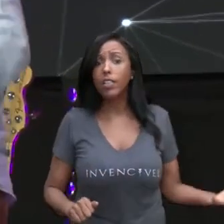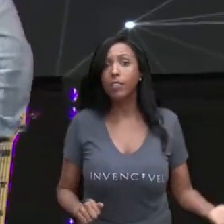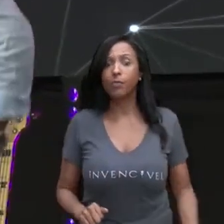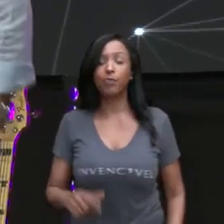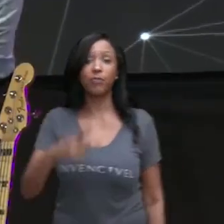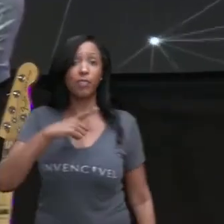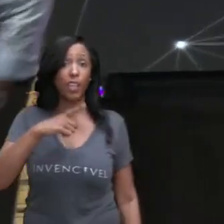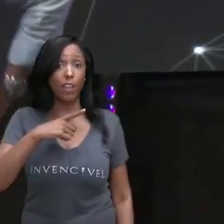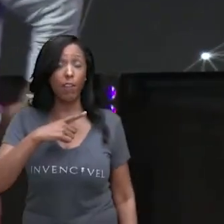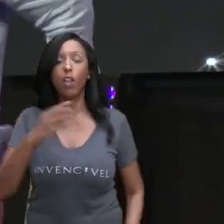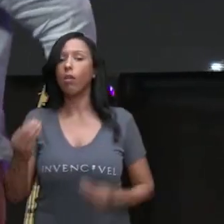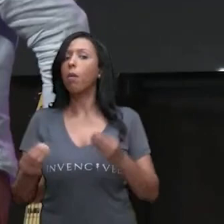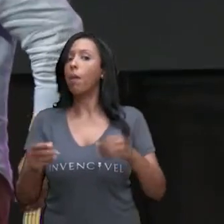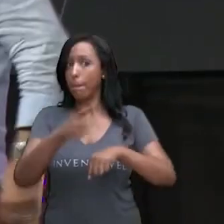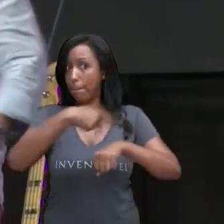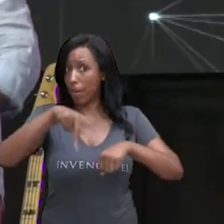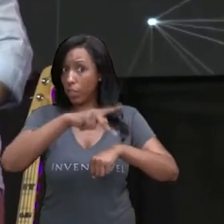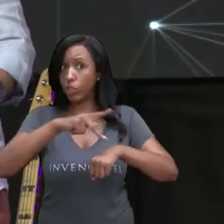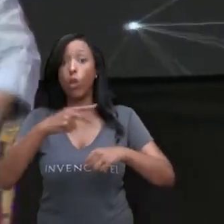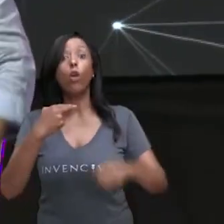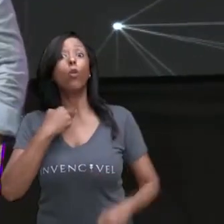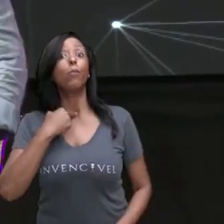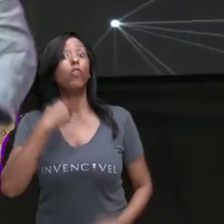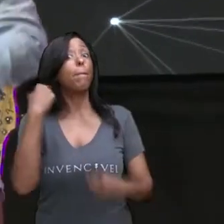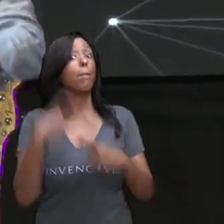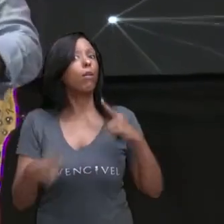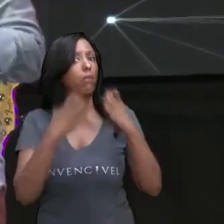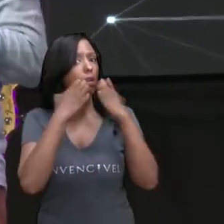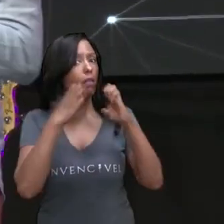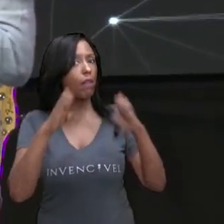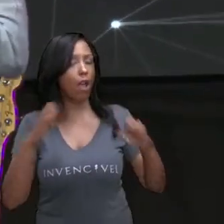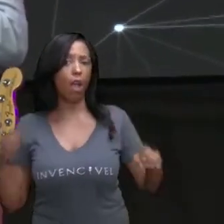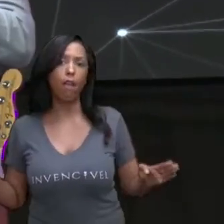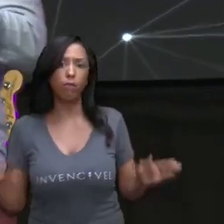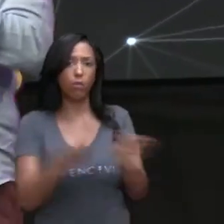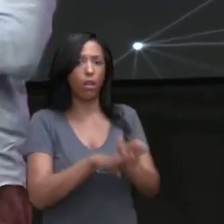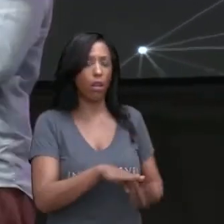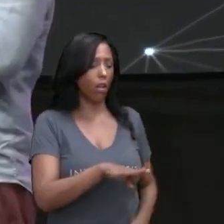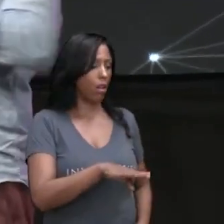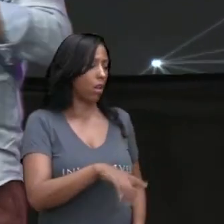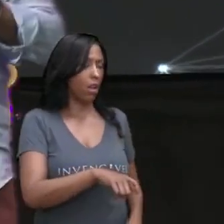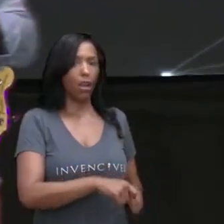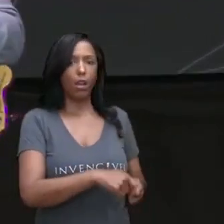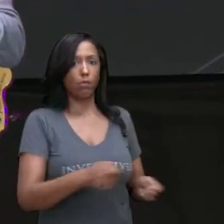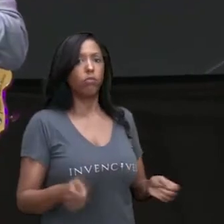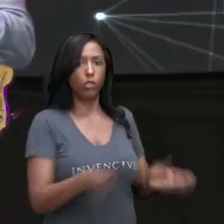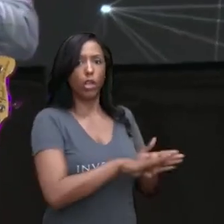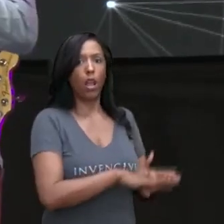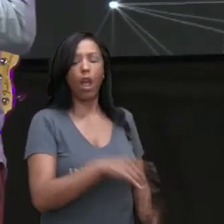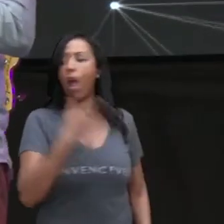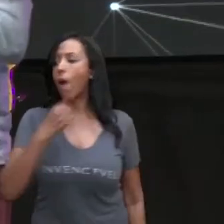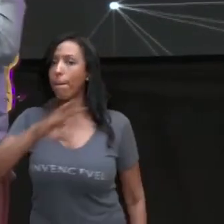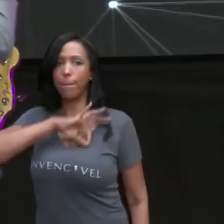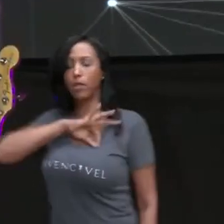lá, fechado para o Evangelho, quando chegou na alfândega ali, foi passar o oficial, abre o capô,